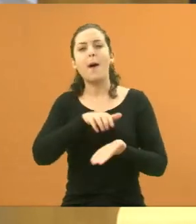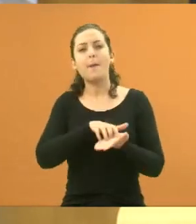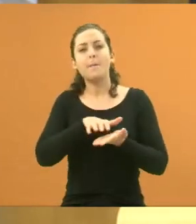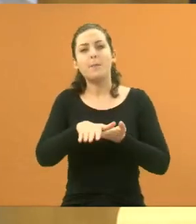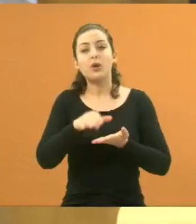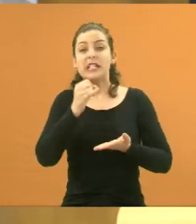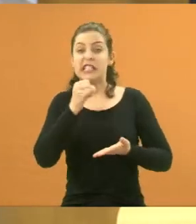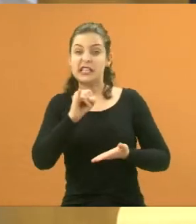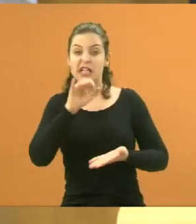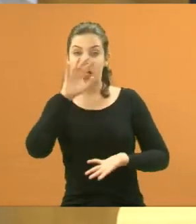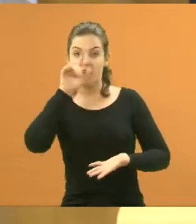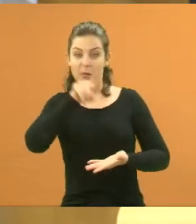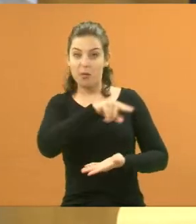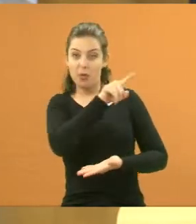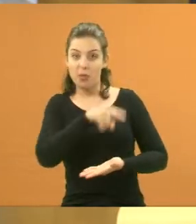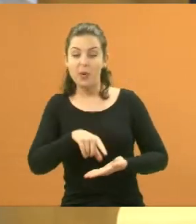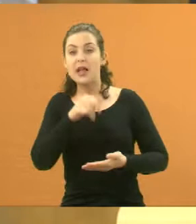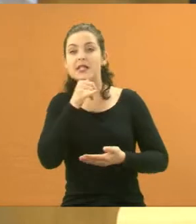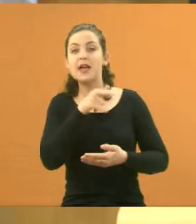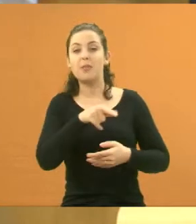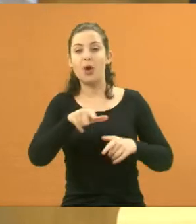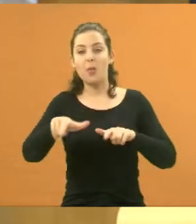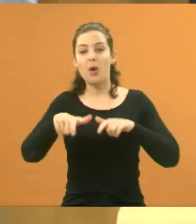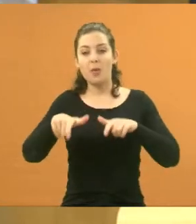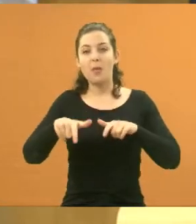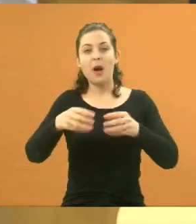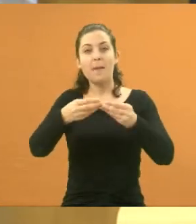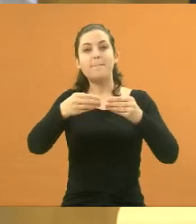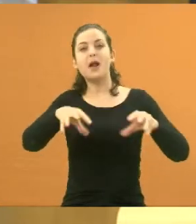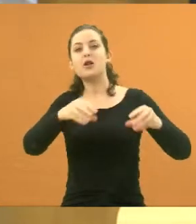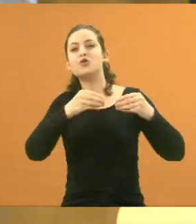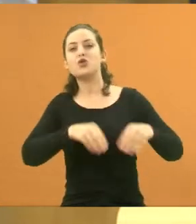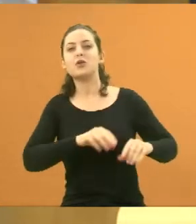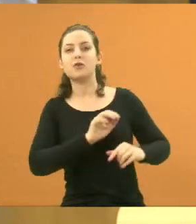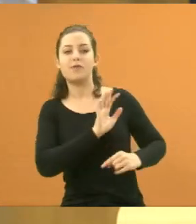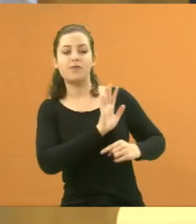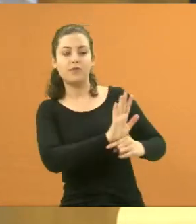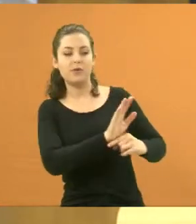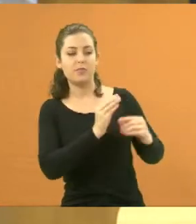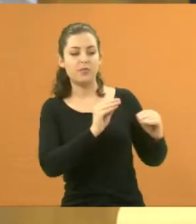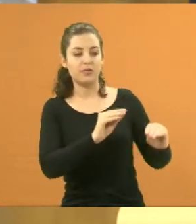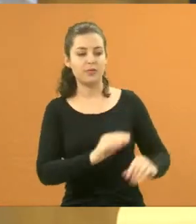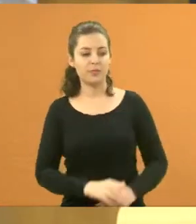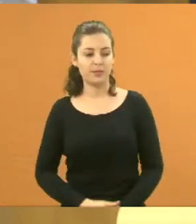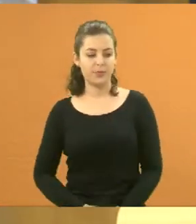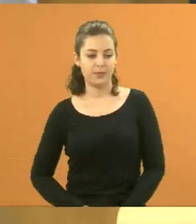dizer, ignoradas, no caso da limpeza, causa para a sociedade. Coloca o VT, fazendo favor.